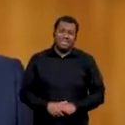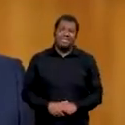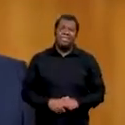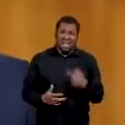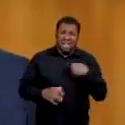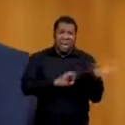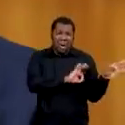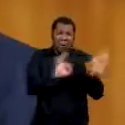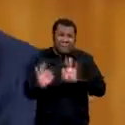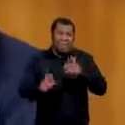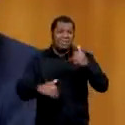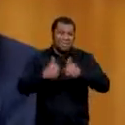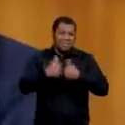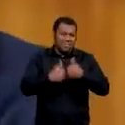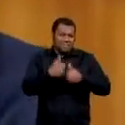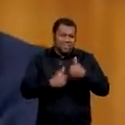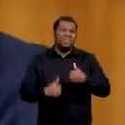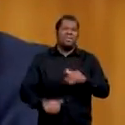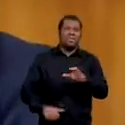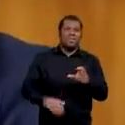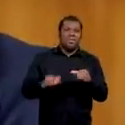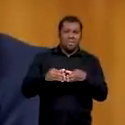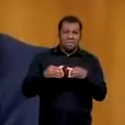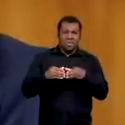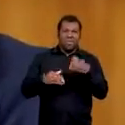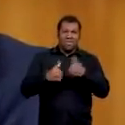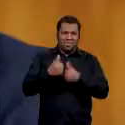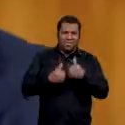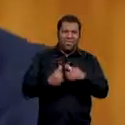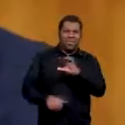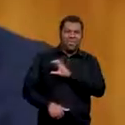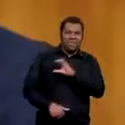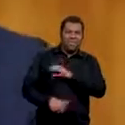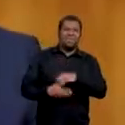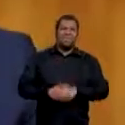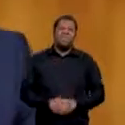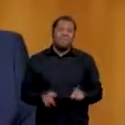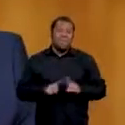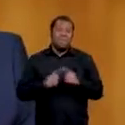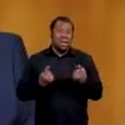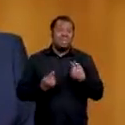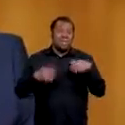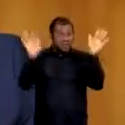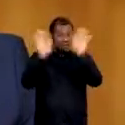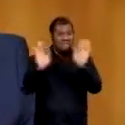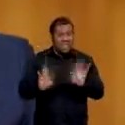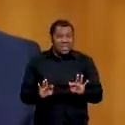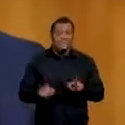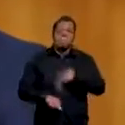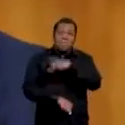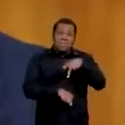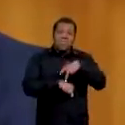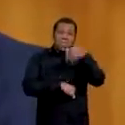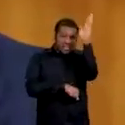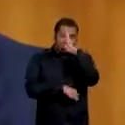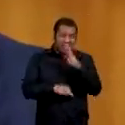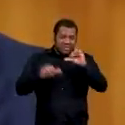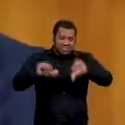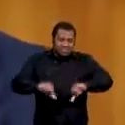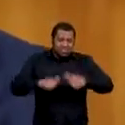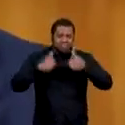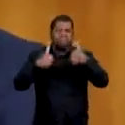Corinthians. Mas eu estou feliz, estou feliz. Estou feliz pelo Brasil, estou feliz porque as coisas estão acontecendo com muita